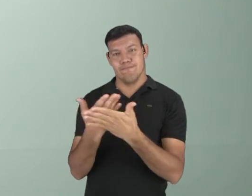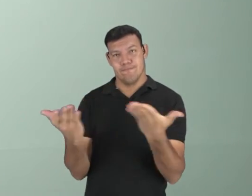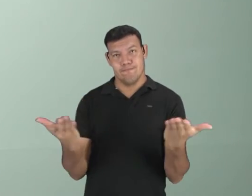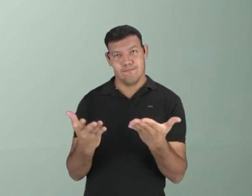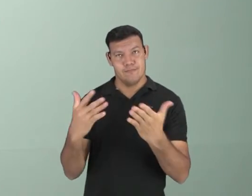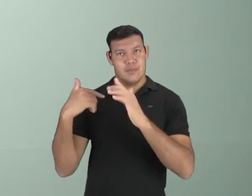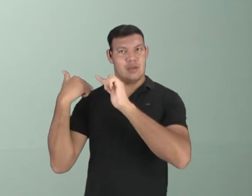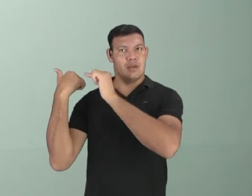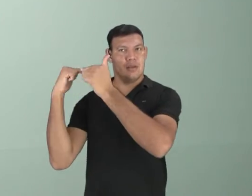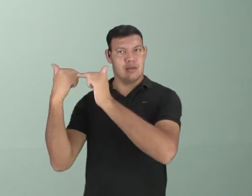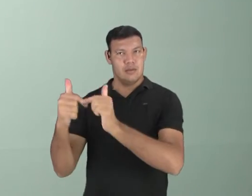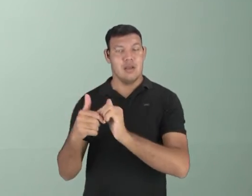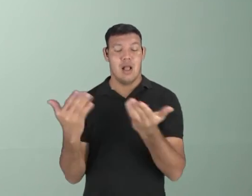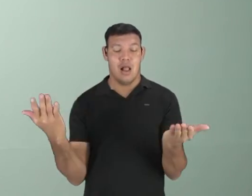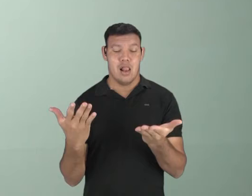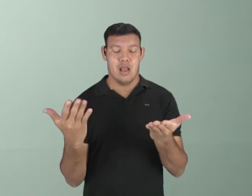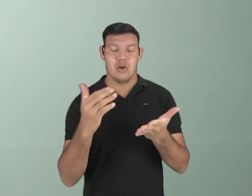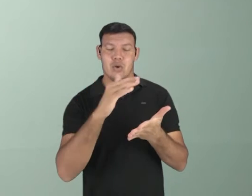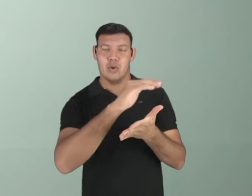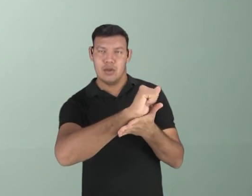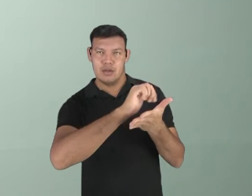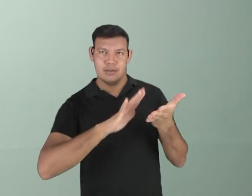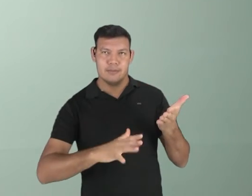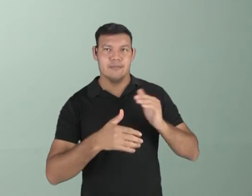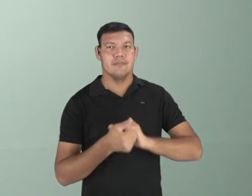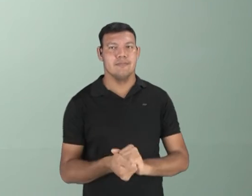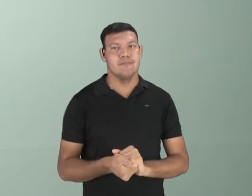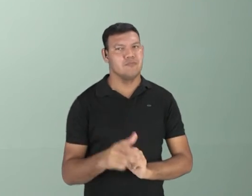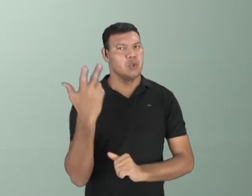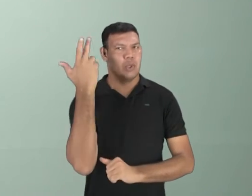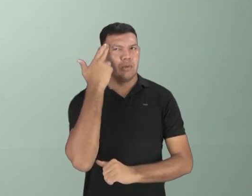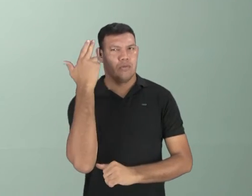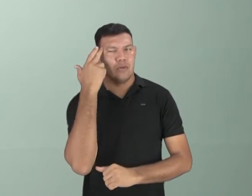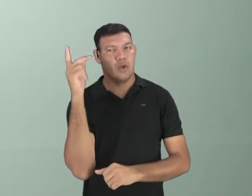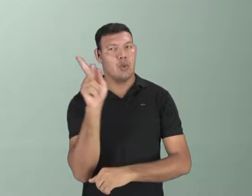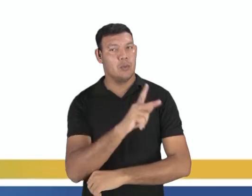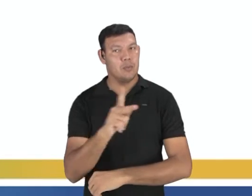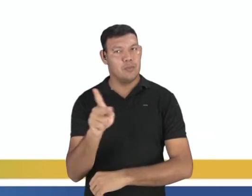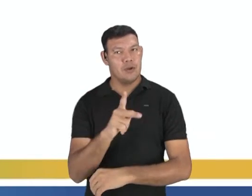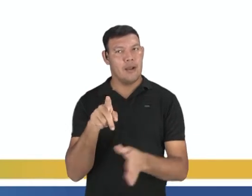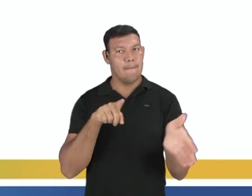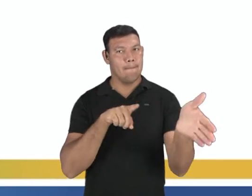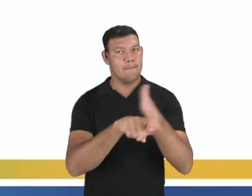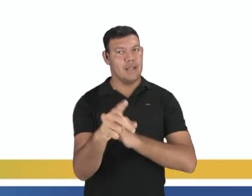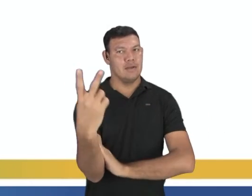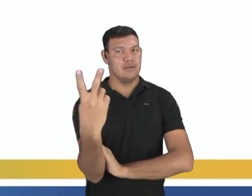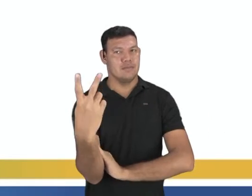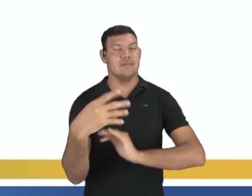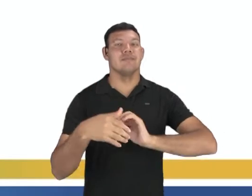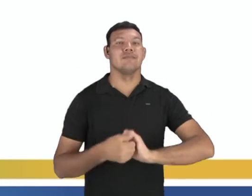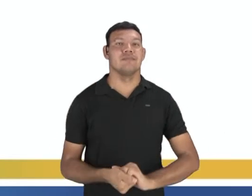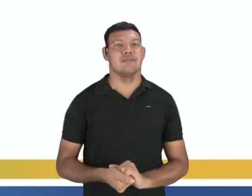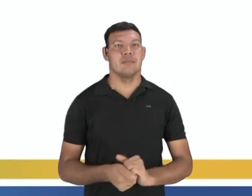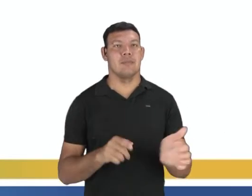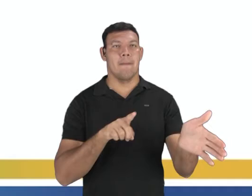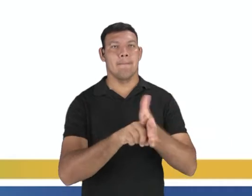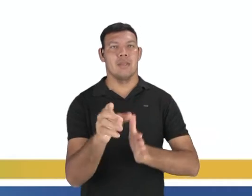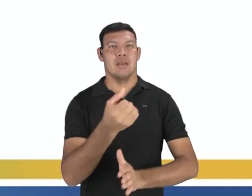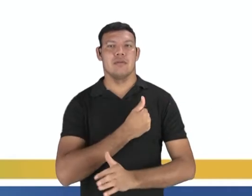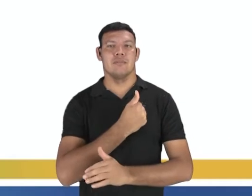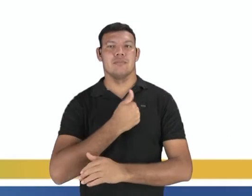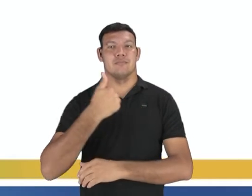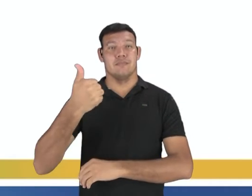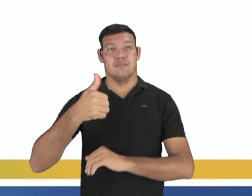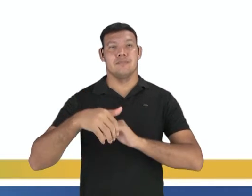conteúdo teórico, né? Vamos agora então praticar, e como já é de costume, o professor trouxe as nossas 2 questões. A primeira questão